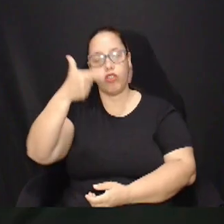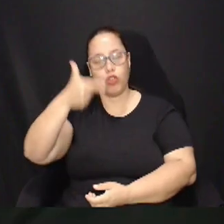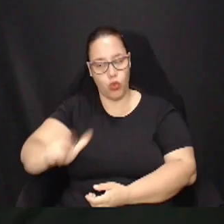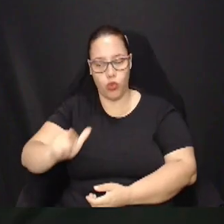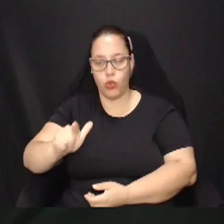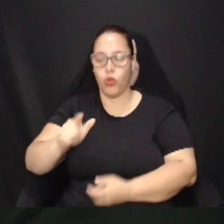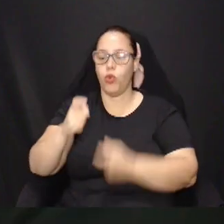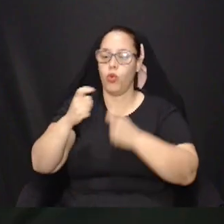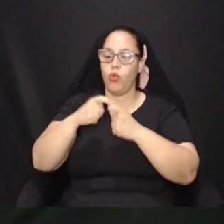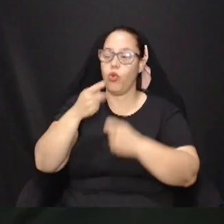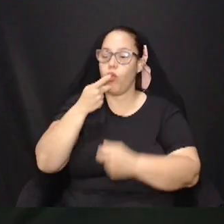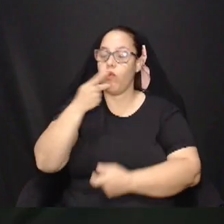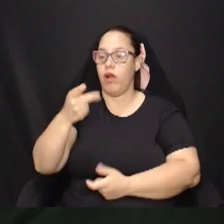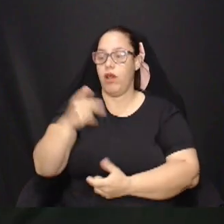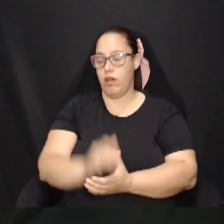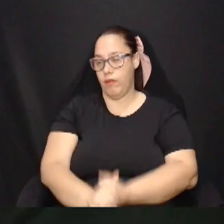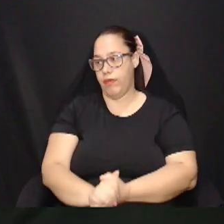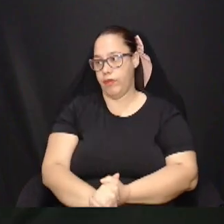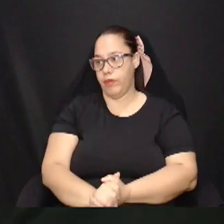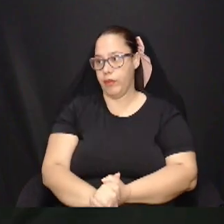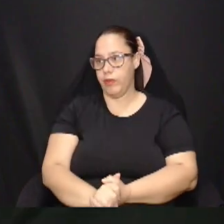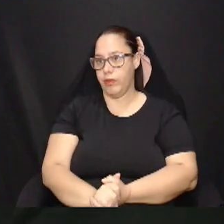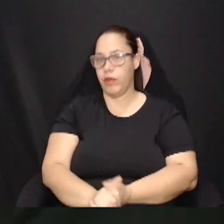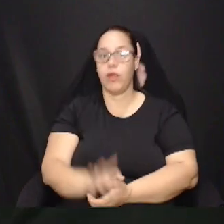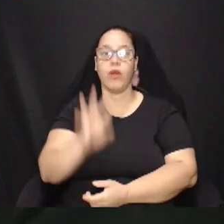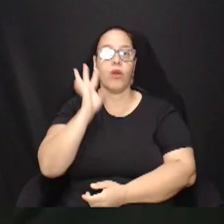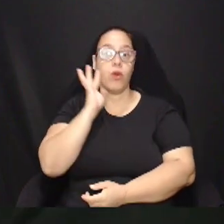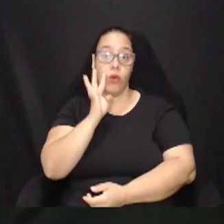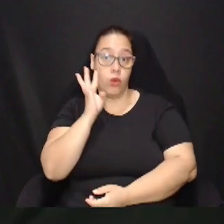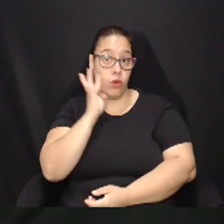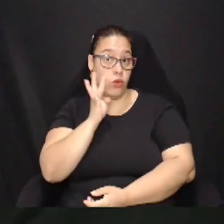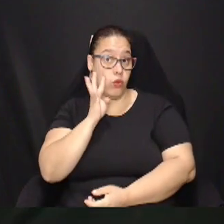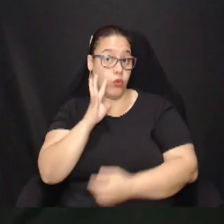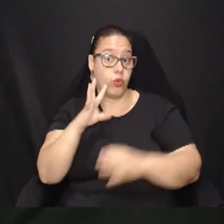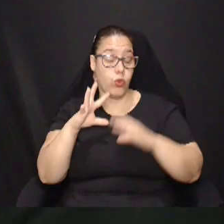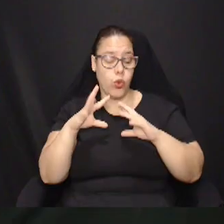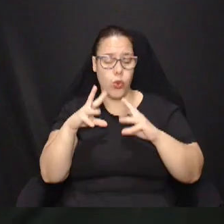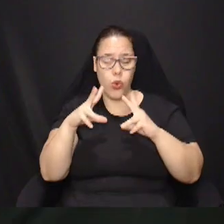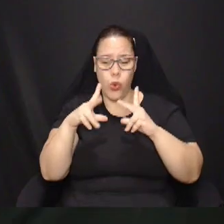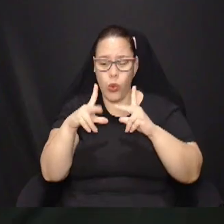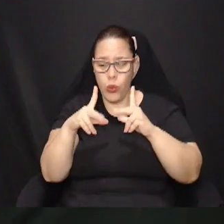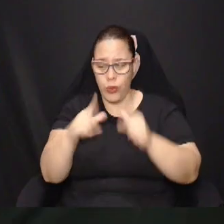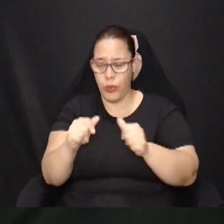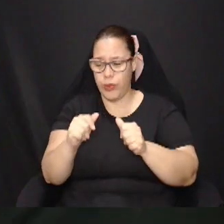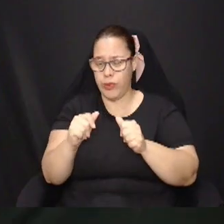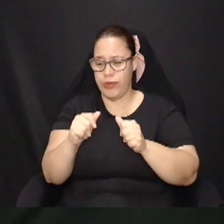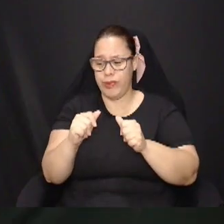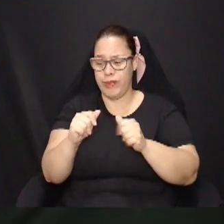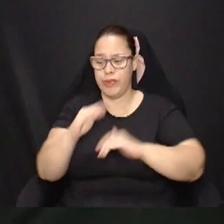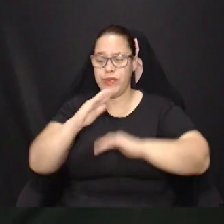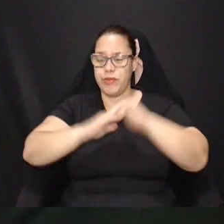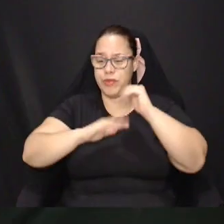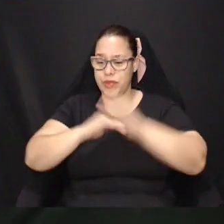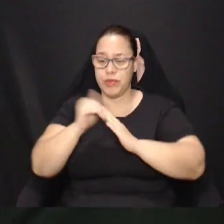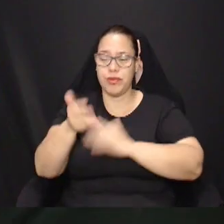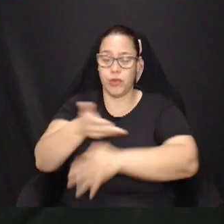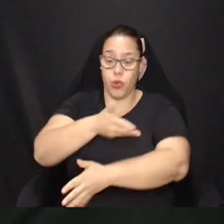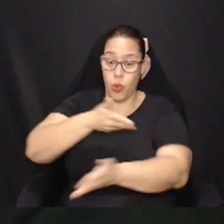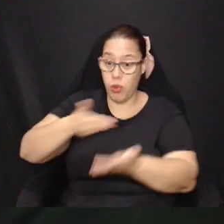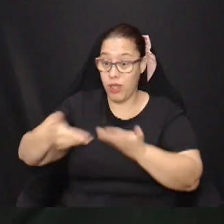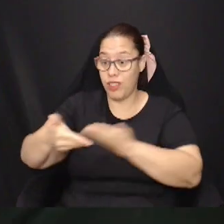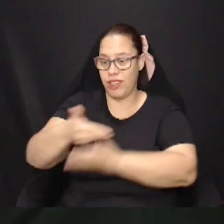traz, que legal seria se as ações fossem compartilhadas